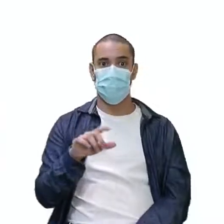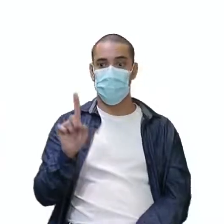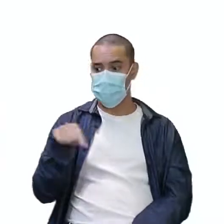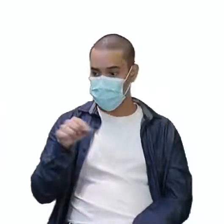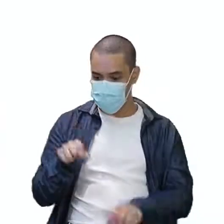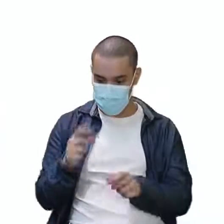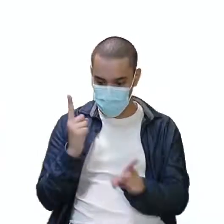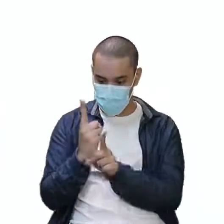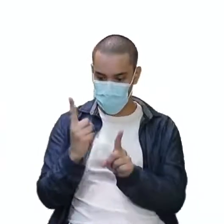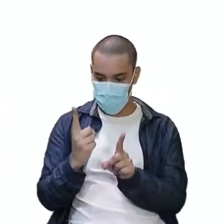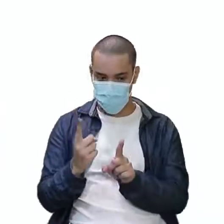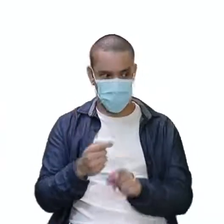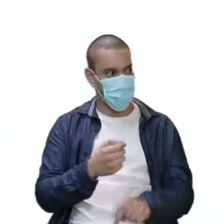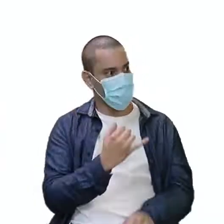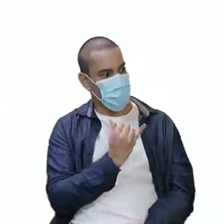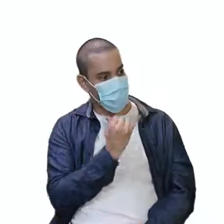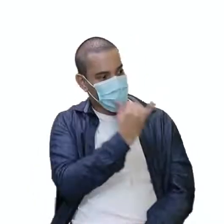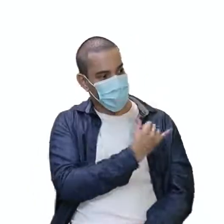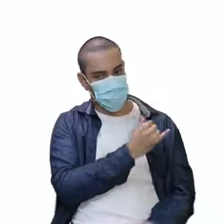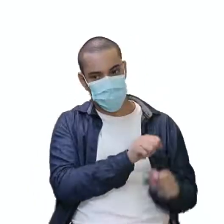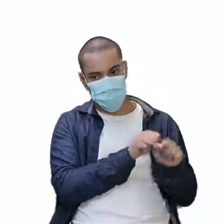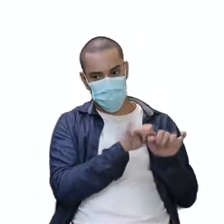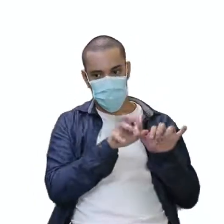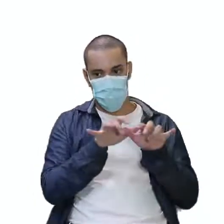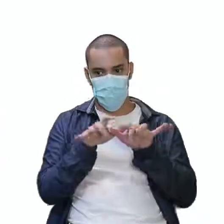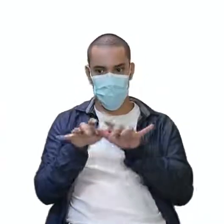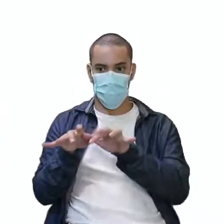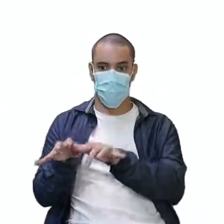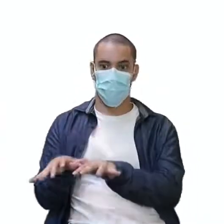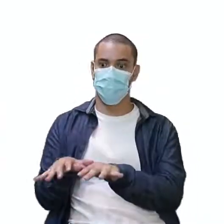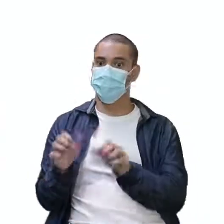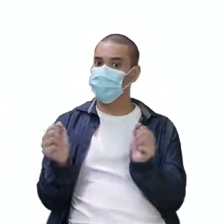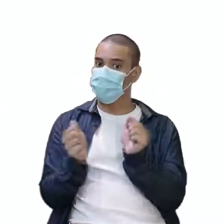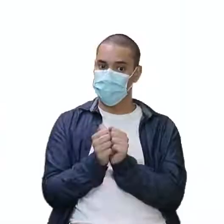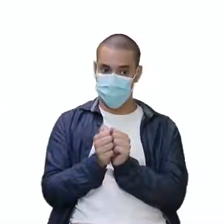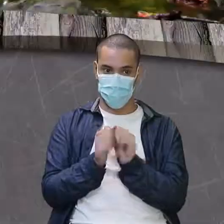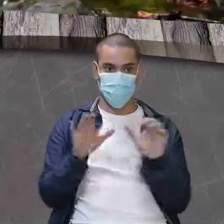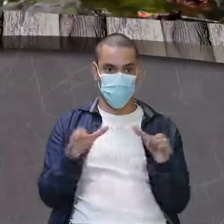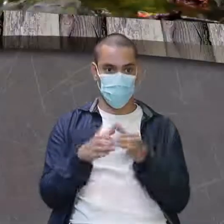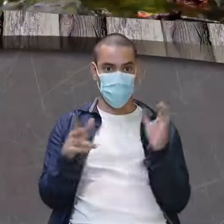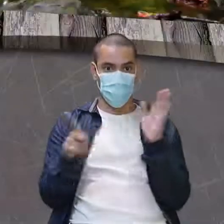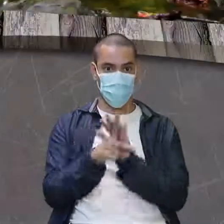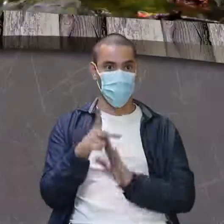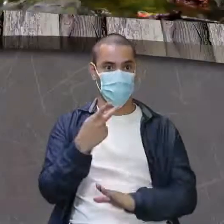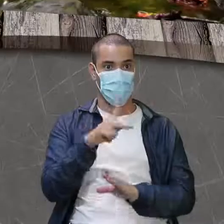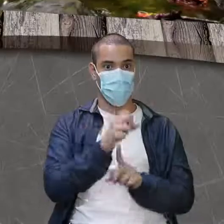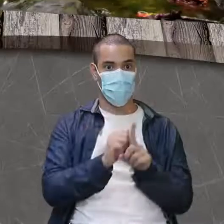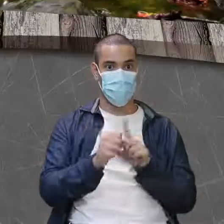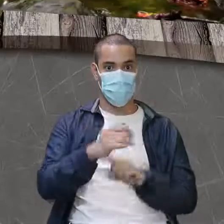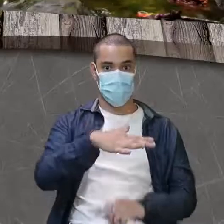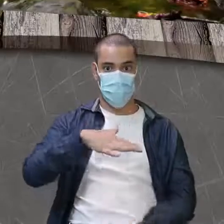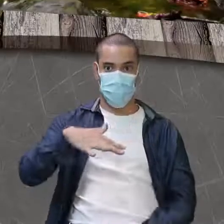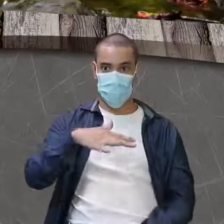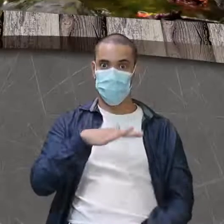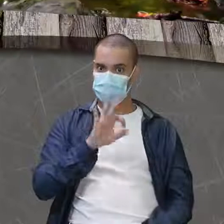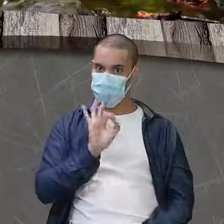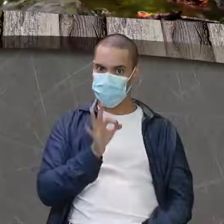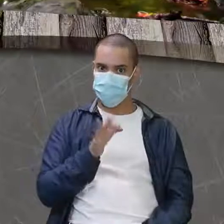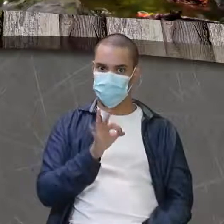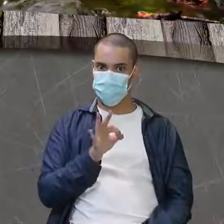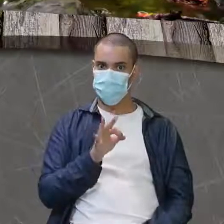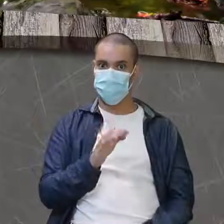elas encontram, elas vêm e sinalizam para a sua colônia ali, né? No caso, no seu grupo, na sua sociedade, né? Na verdade.